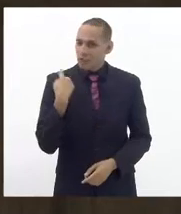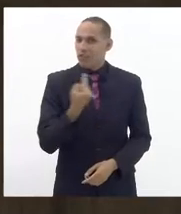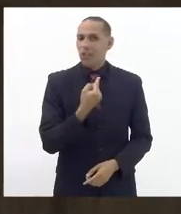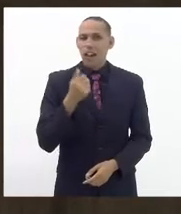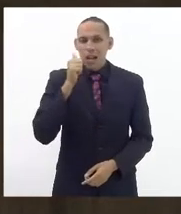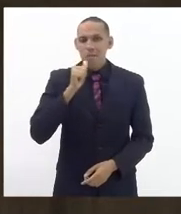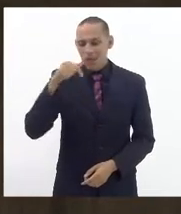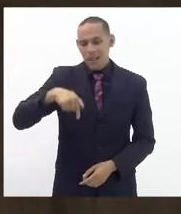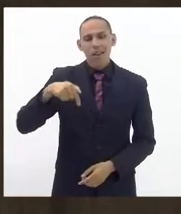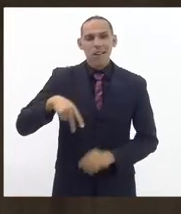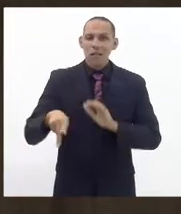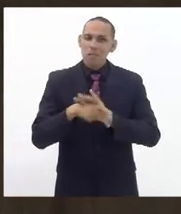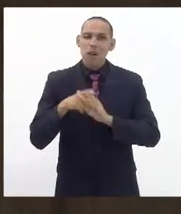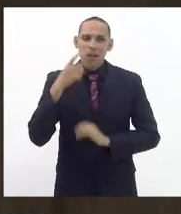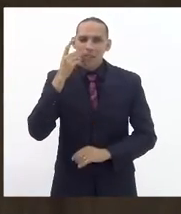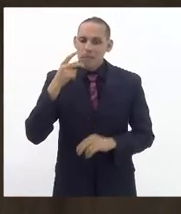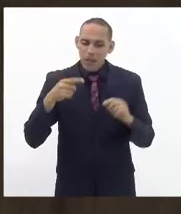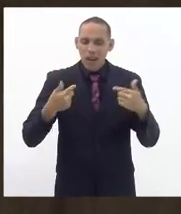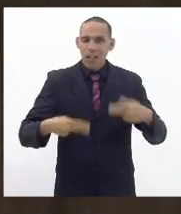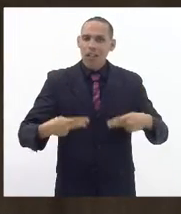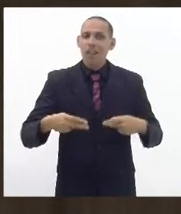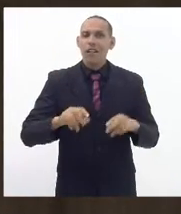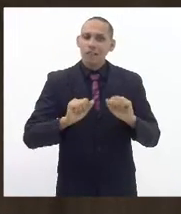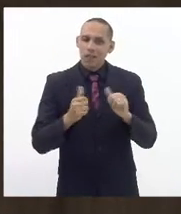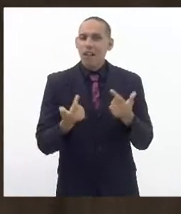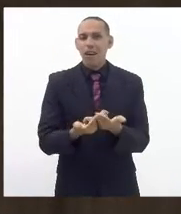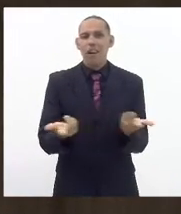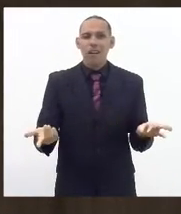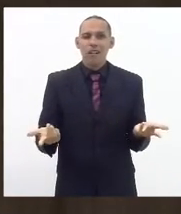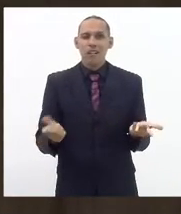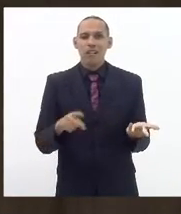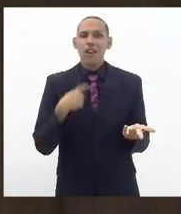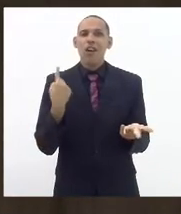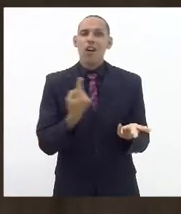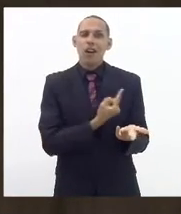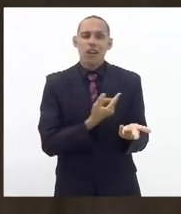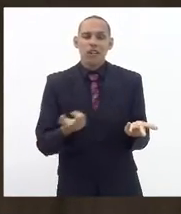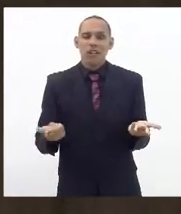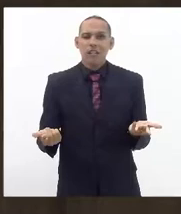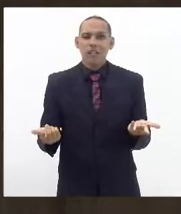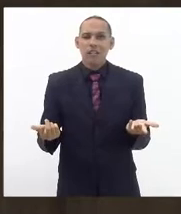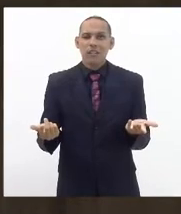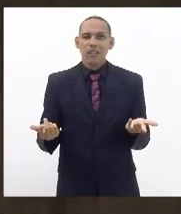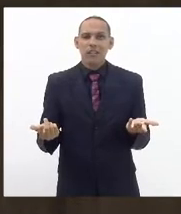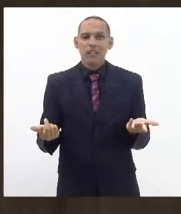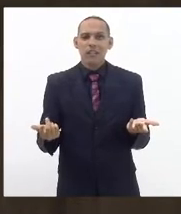aqui, deputadas da casa, que estamos sendo,